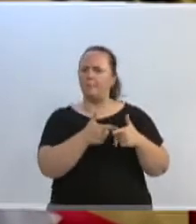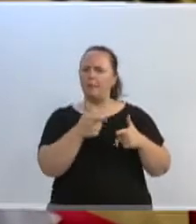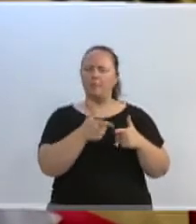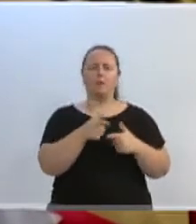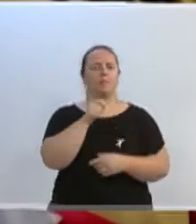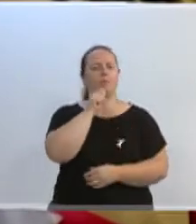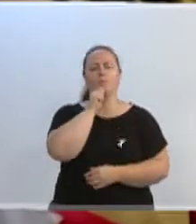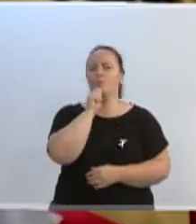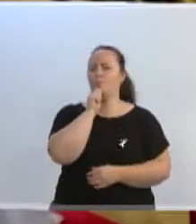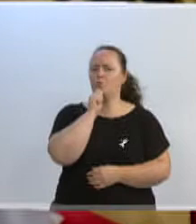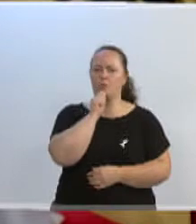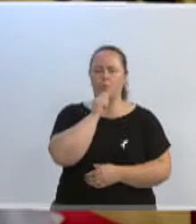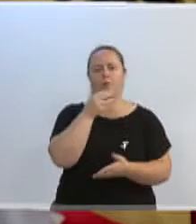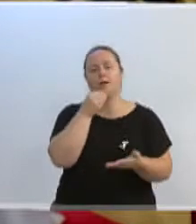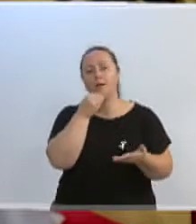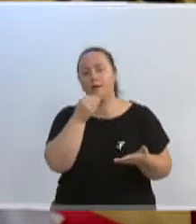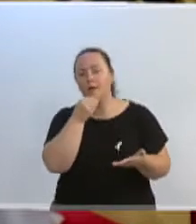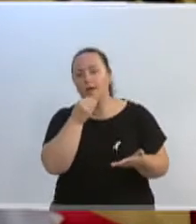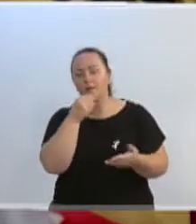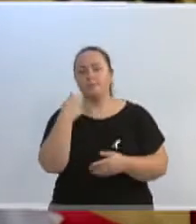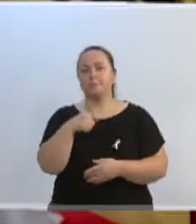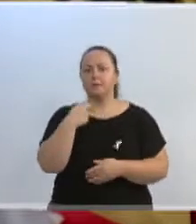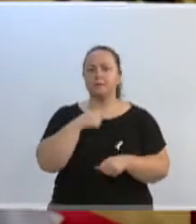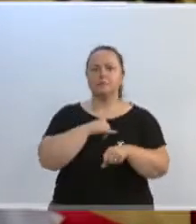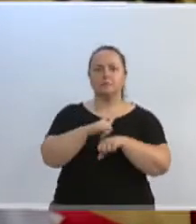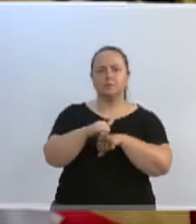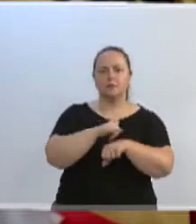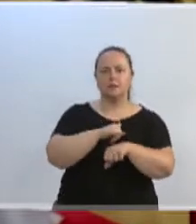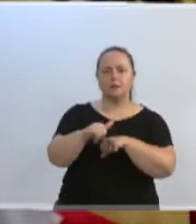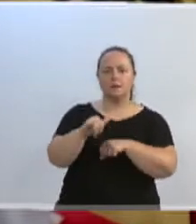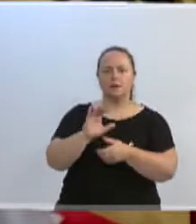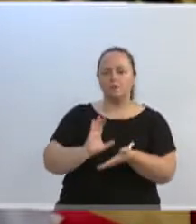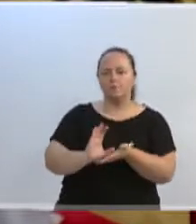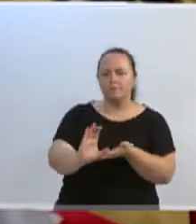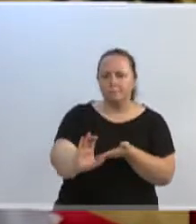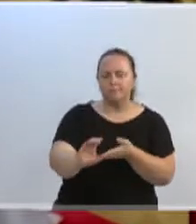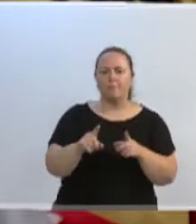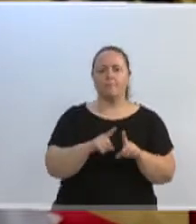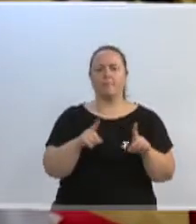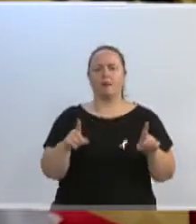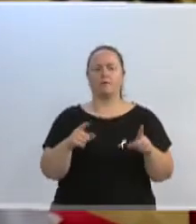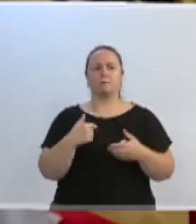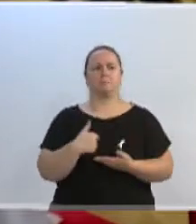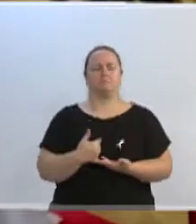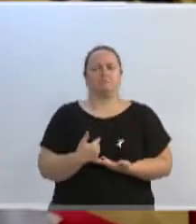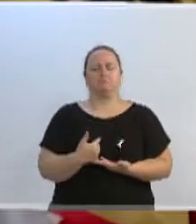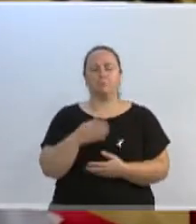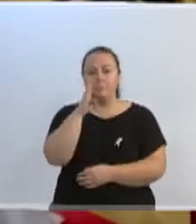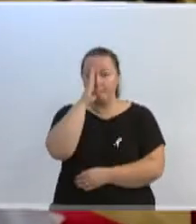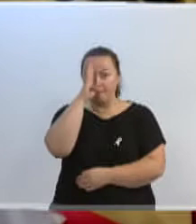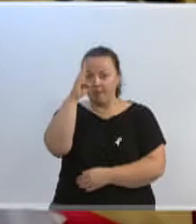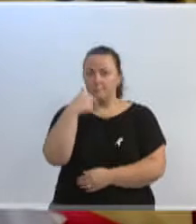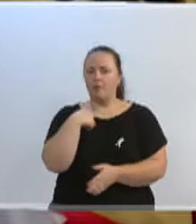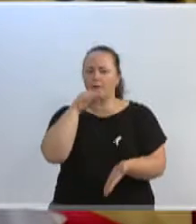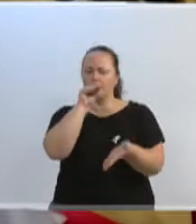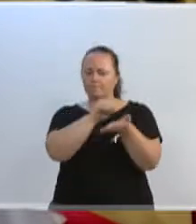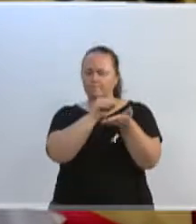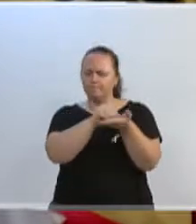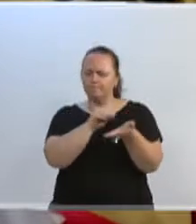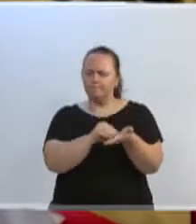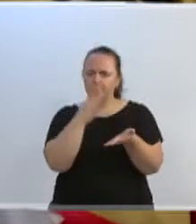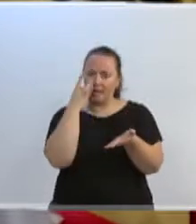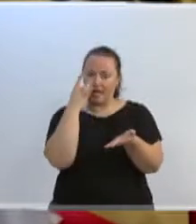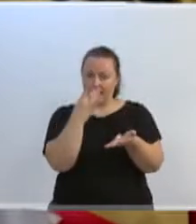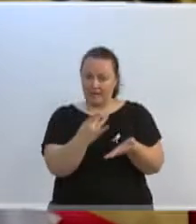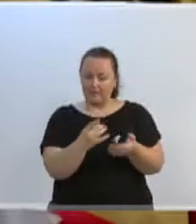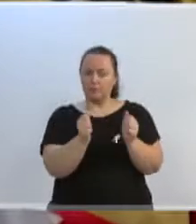que tudo demanda recurso, mas os principais pedidos aqui, das quais eu ouvi e anotei atentamente, e vou, junto